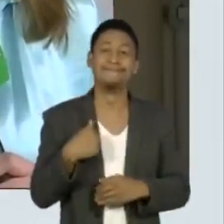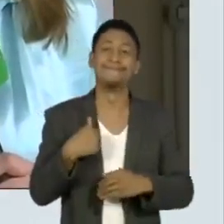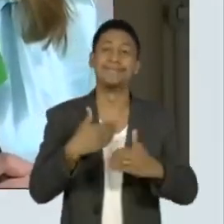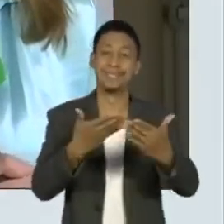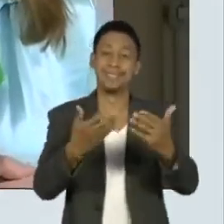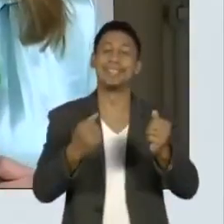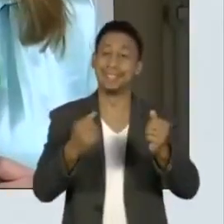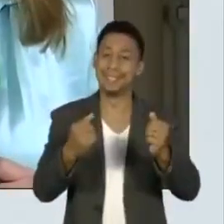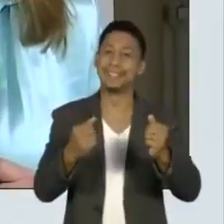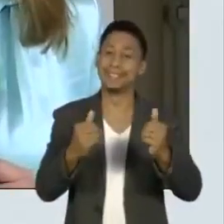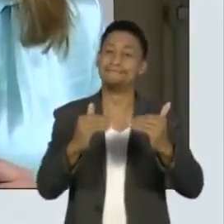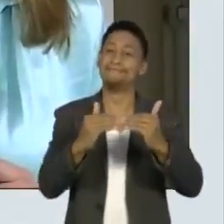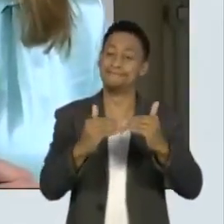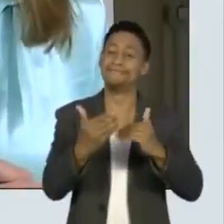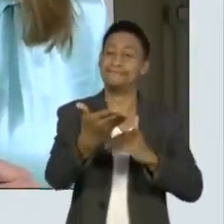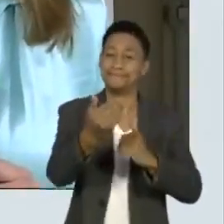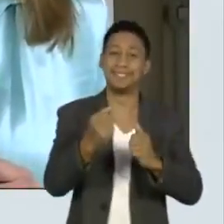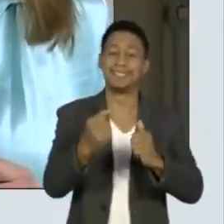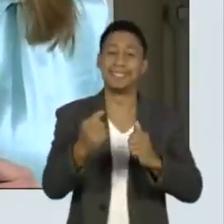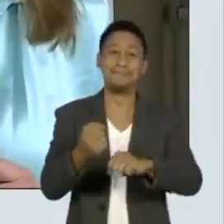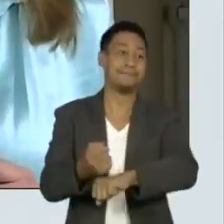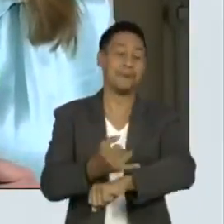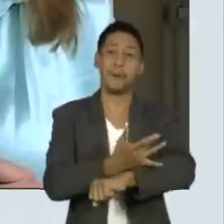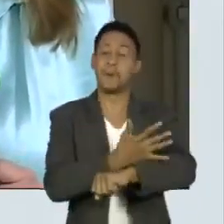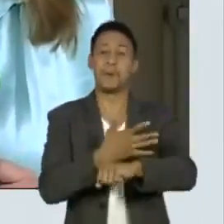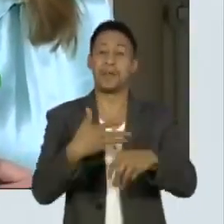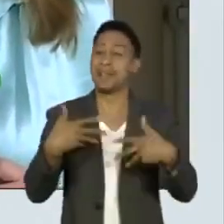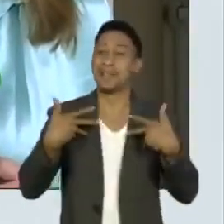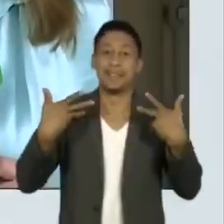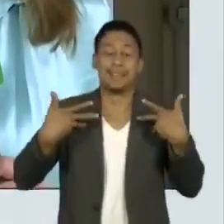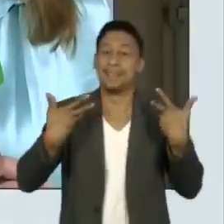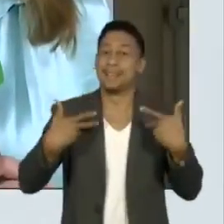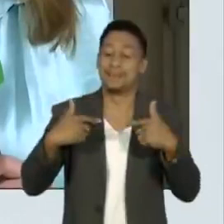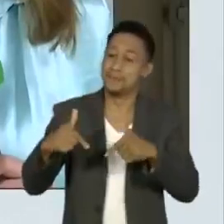imaginar, né, a alegria, a ansiedade desses profissionais que lutam